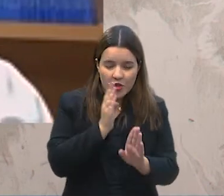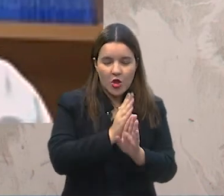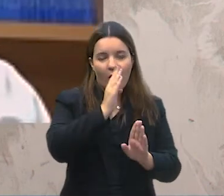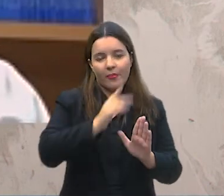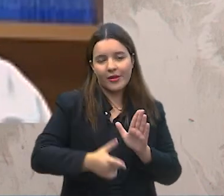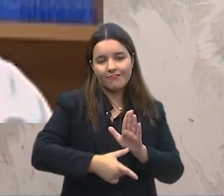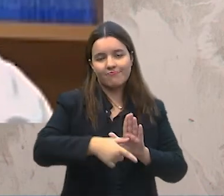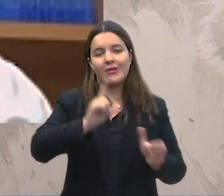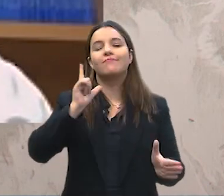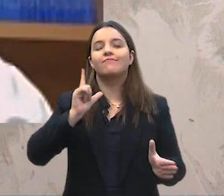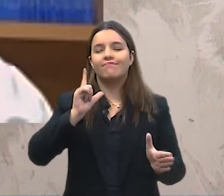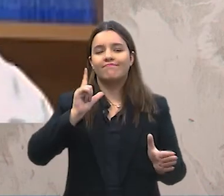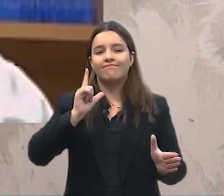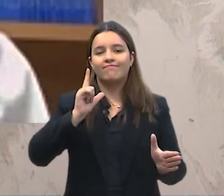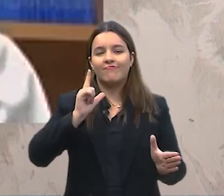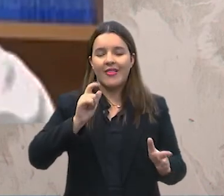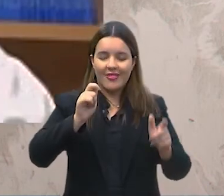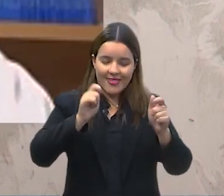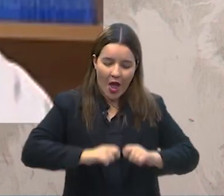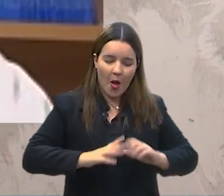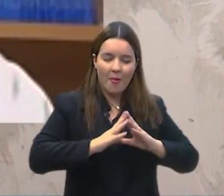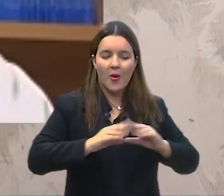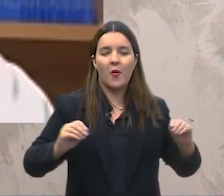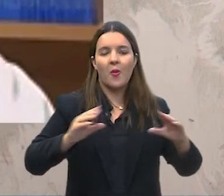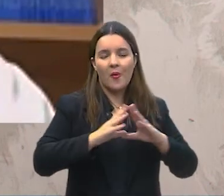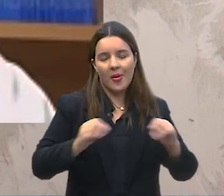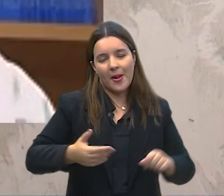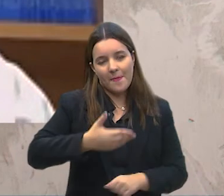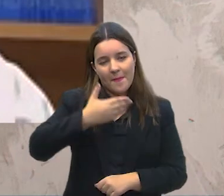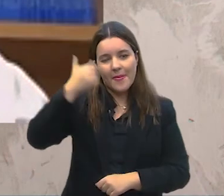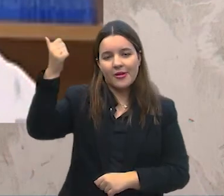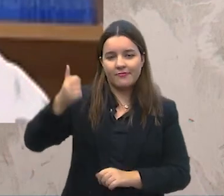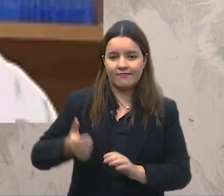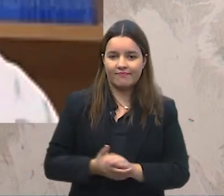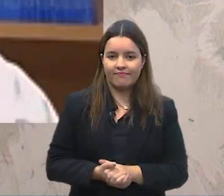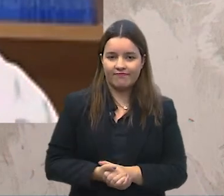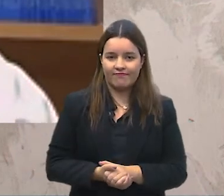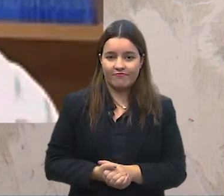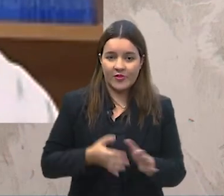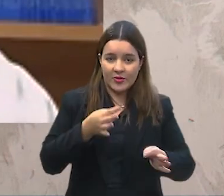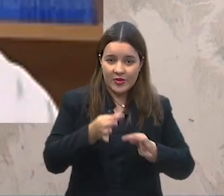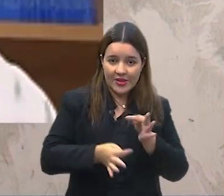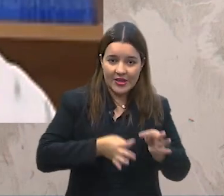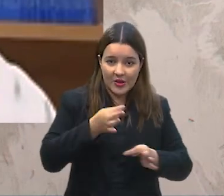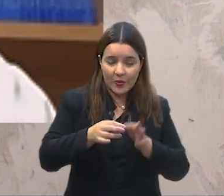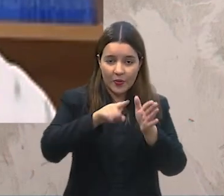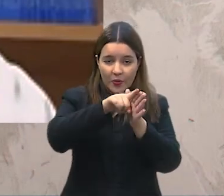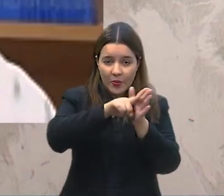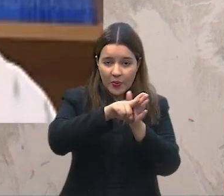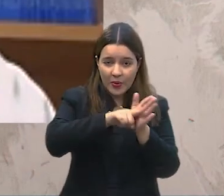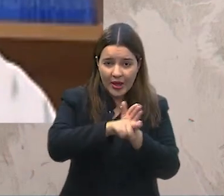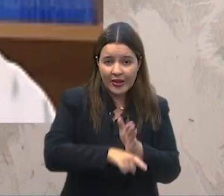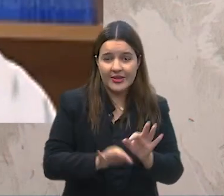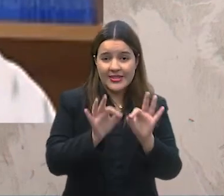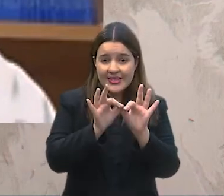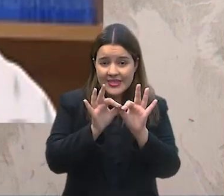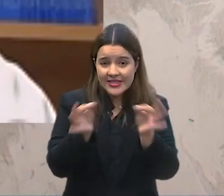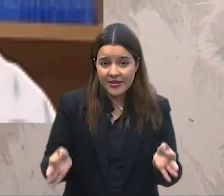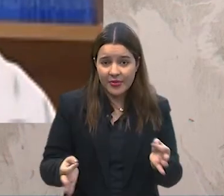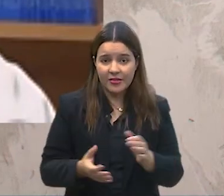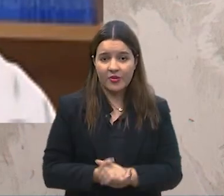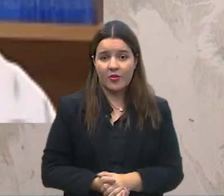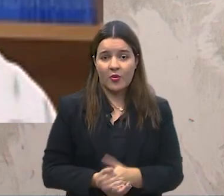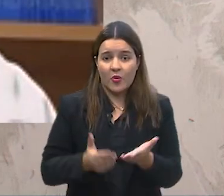o diagnóstico, maior a chance de curar-se. Tá? A intervenção para fazer o rastreamento é muito simples.